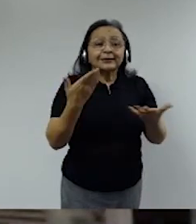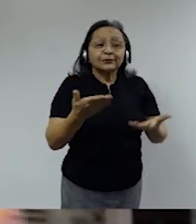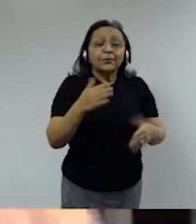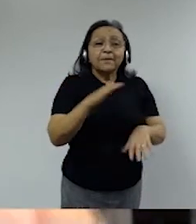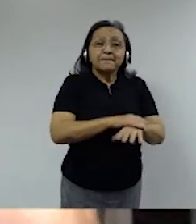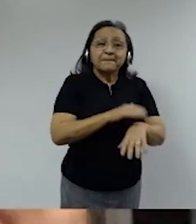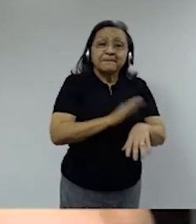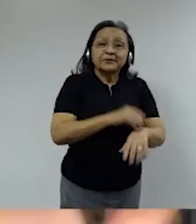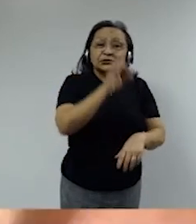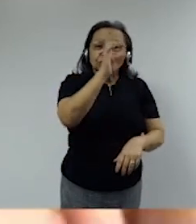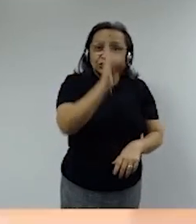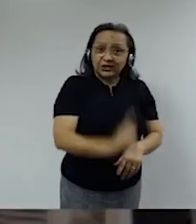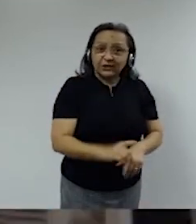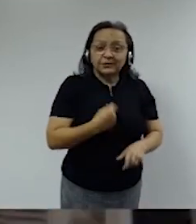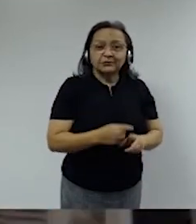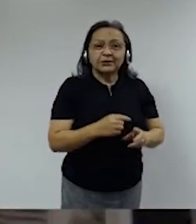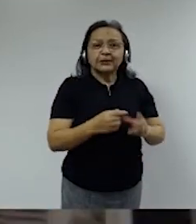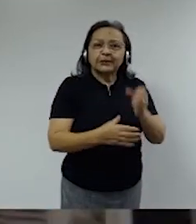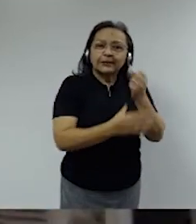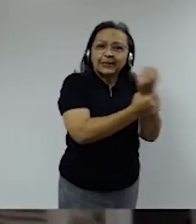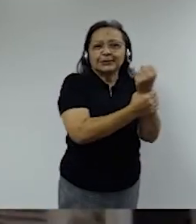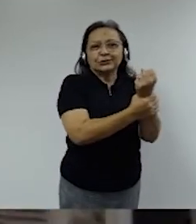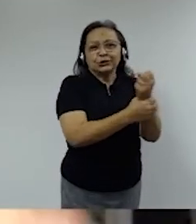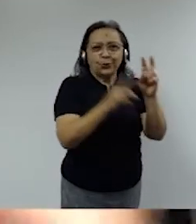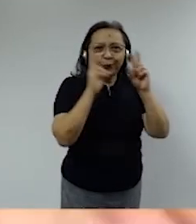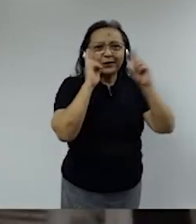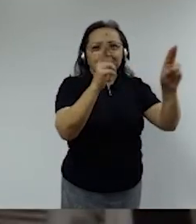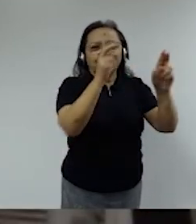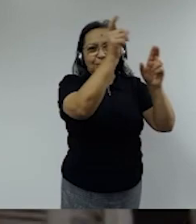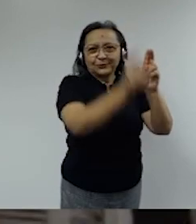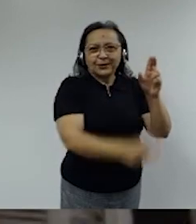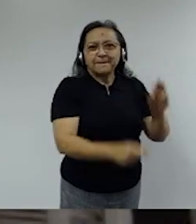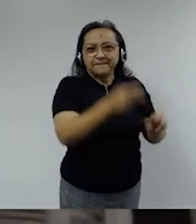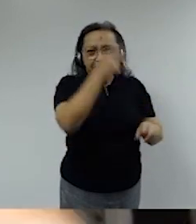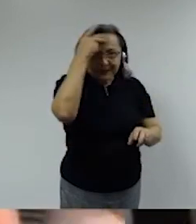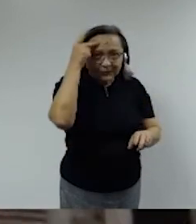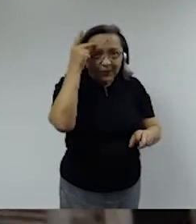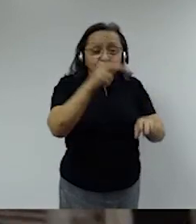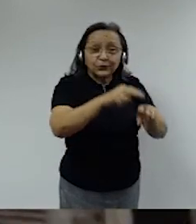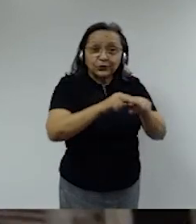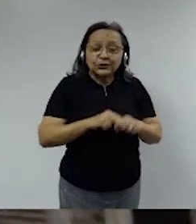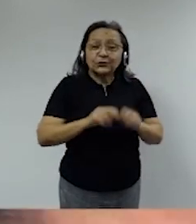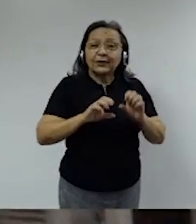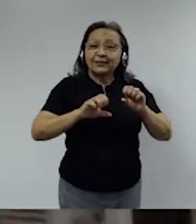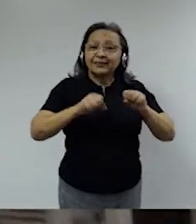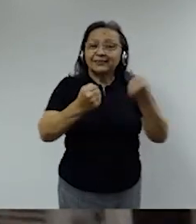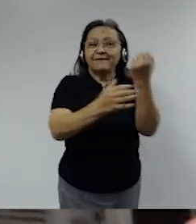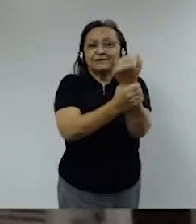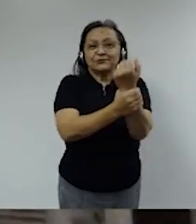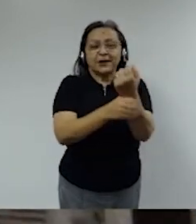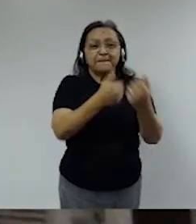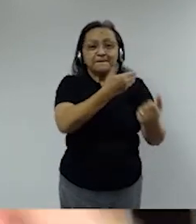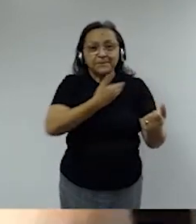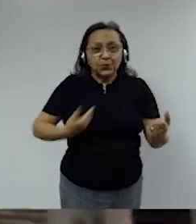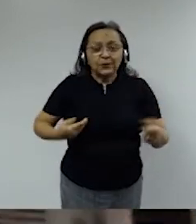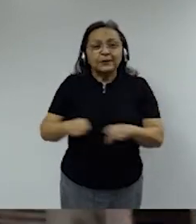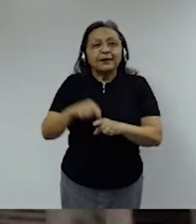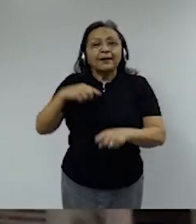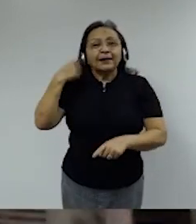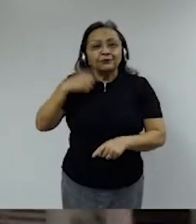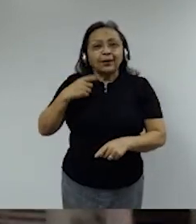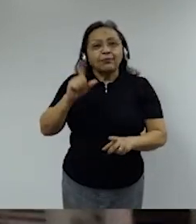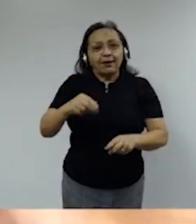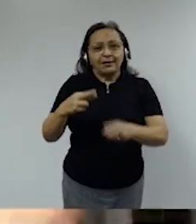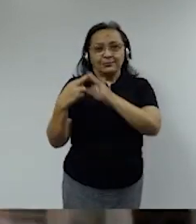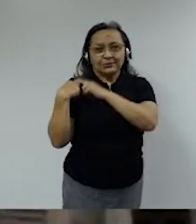o respeito à integridade dessas pessoas. Para isso, a Defensoria Pública e os advogados são indispensáveis, mas, ao mesmo